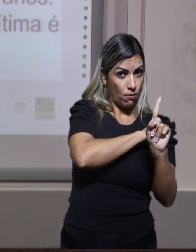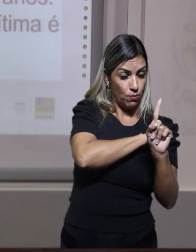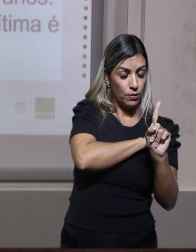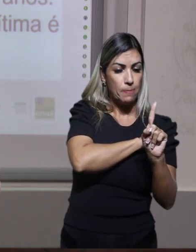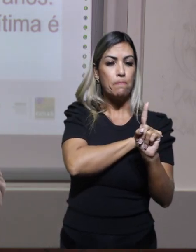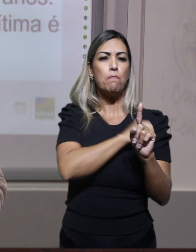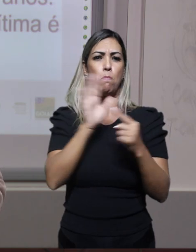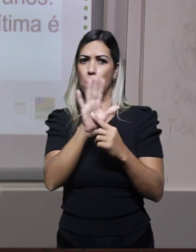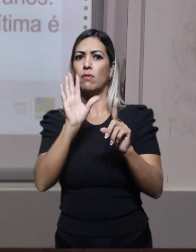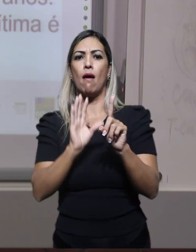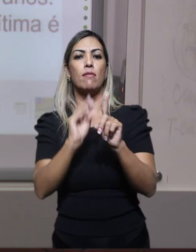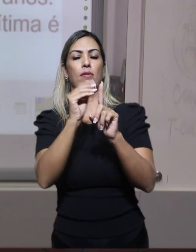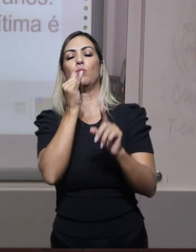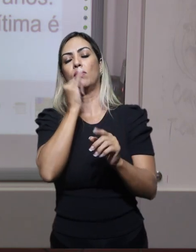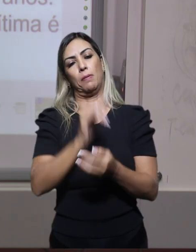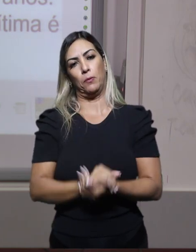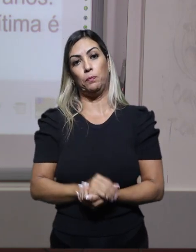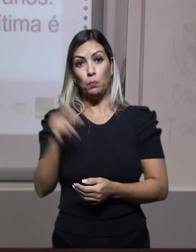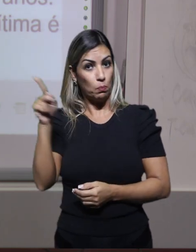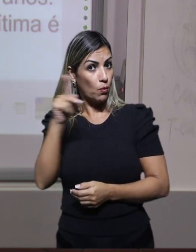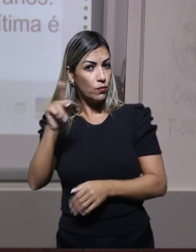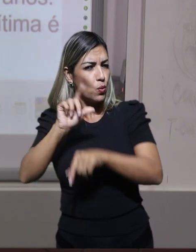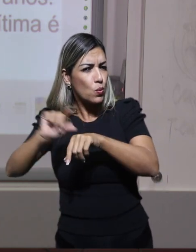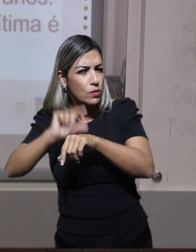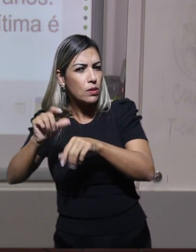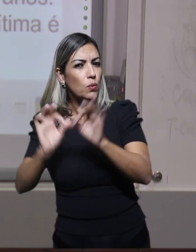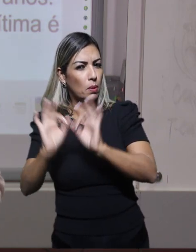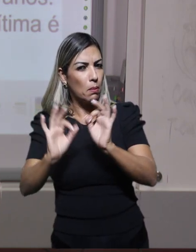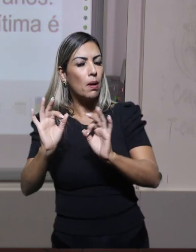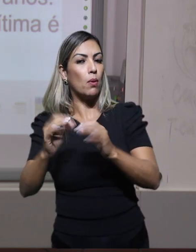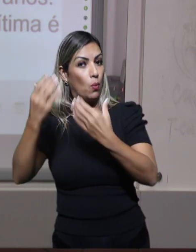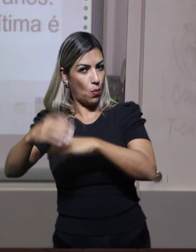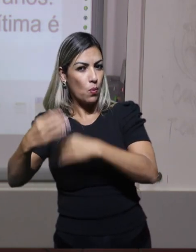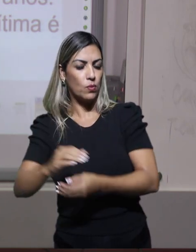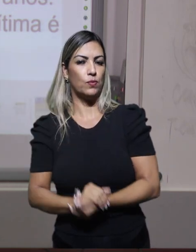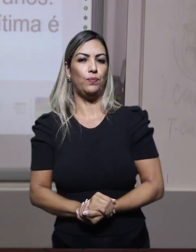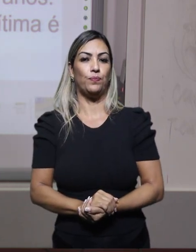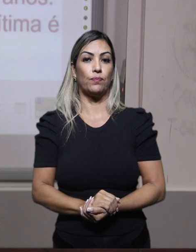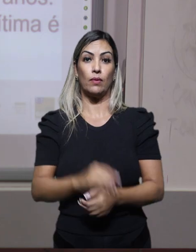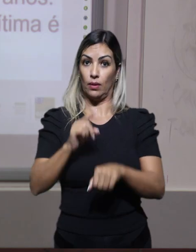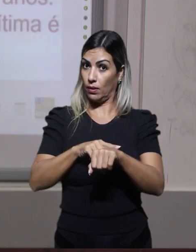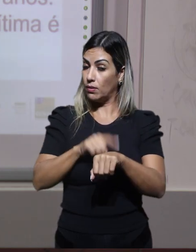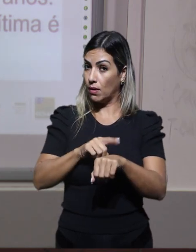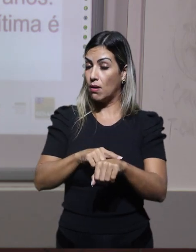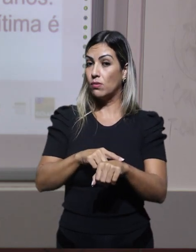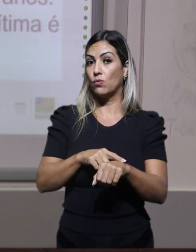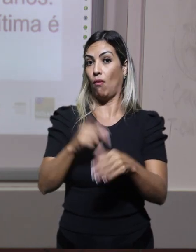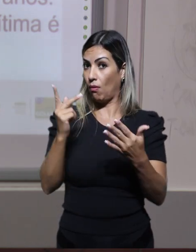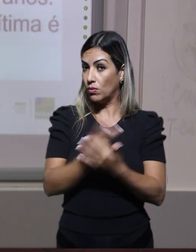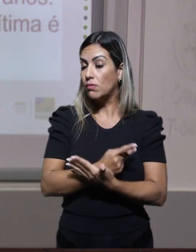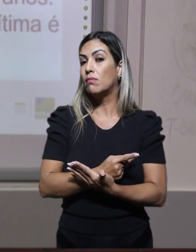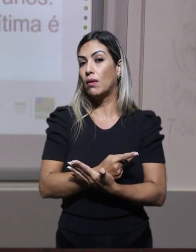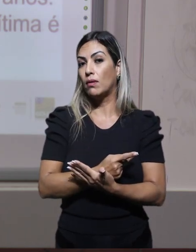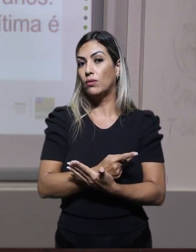não configurariam. Por exemplo, um professor de cursinho preparatórios para concursos. Nesse caso, a